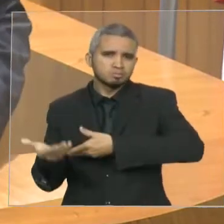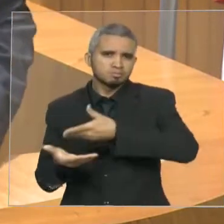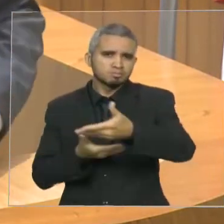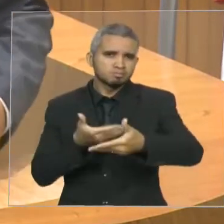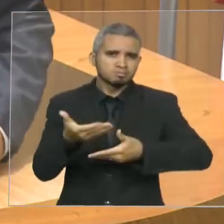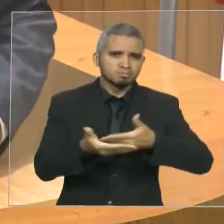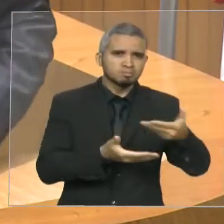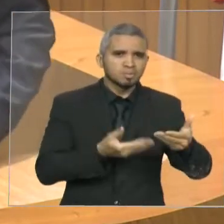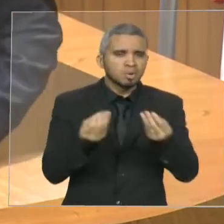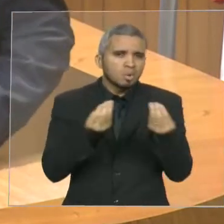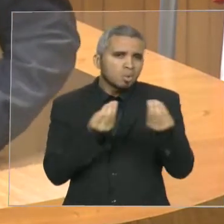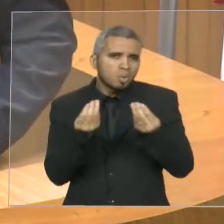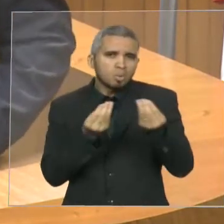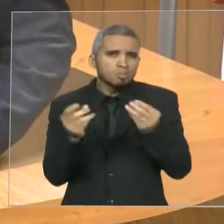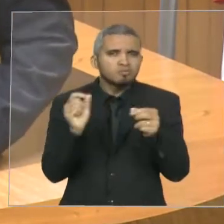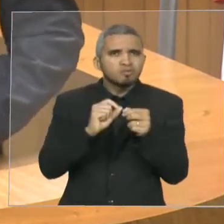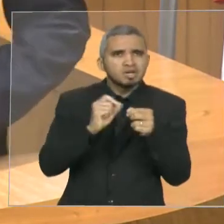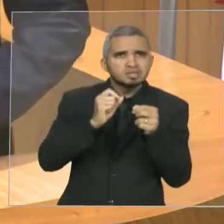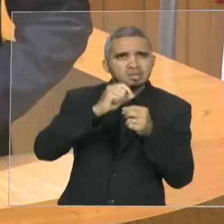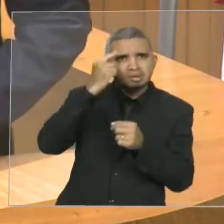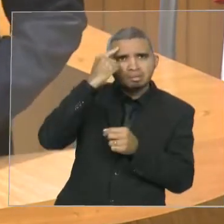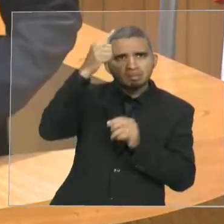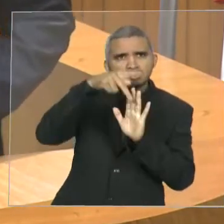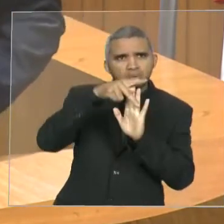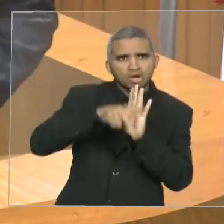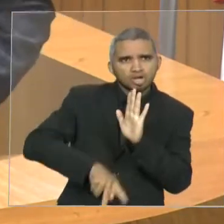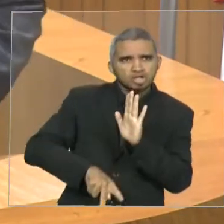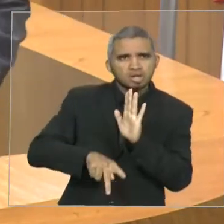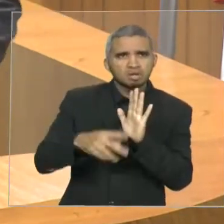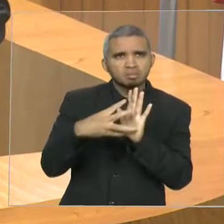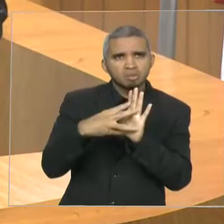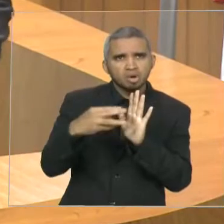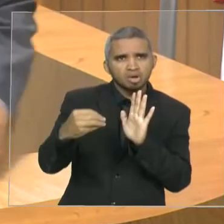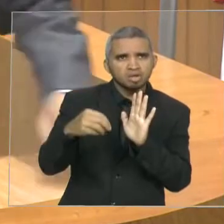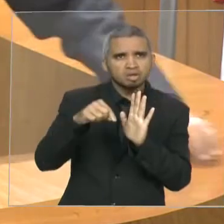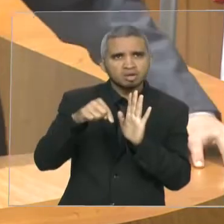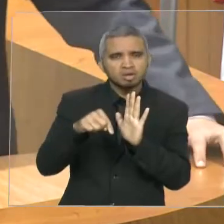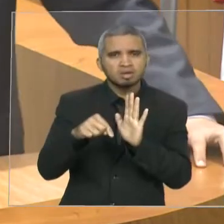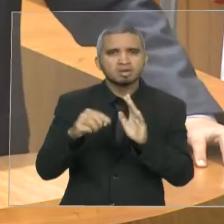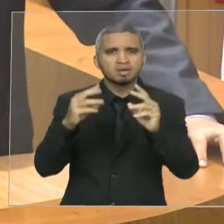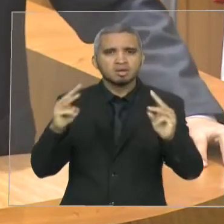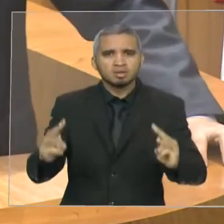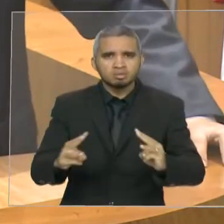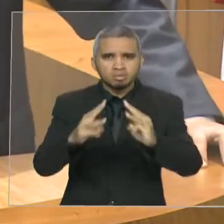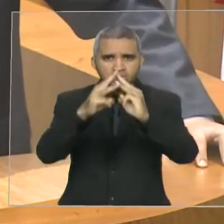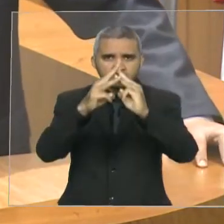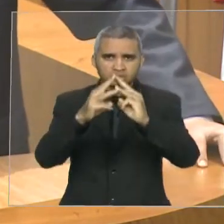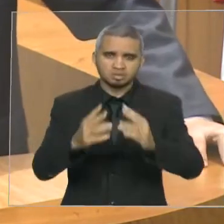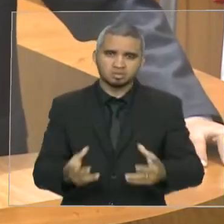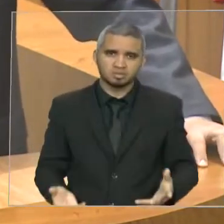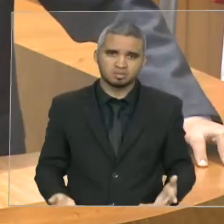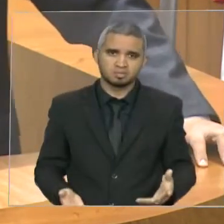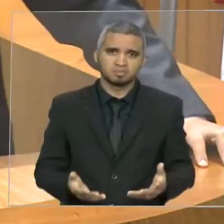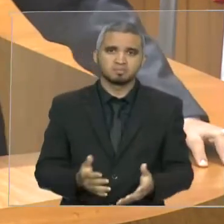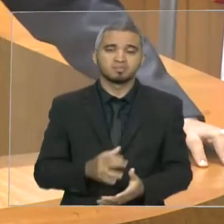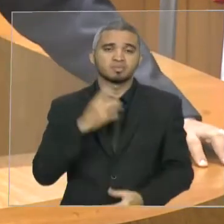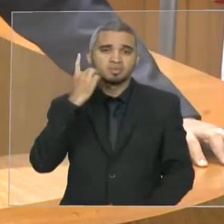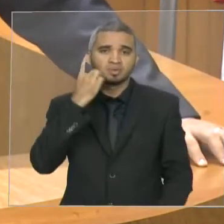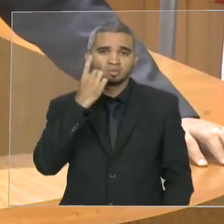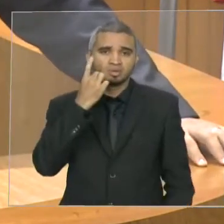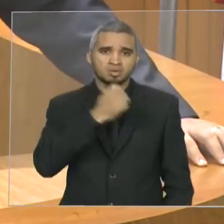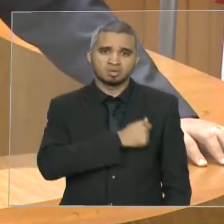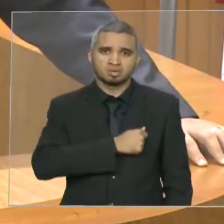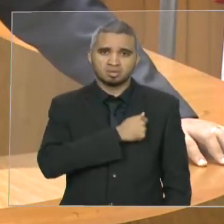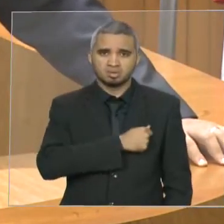Museu Histórico de Imperatriz. É importante falar isso, deputado Antônio Pereira, deputado Léo Cunha, nós que somos